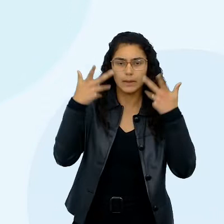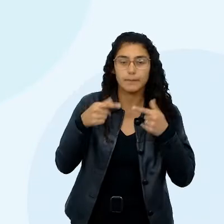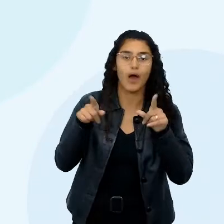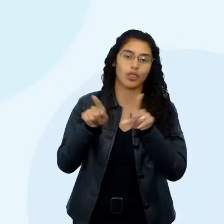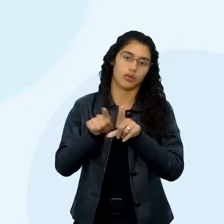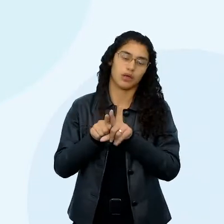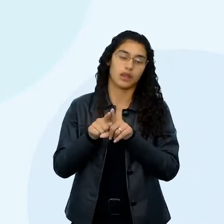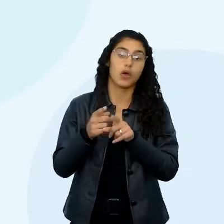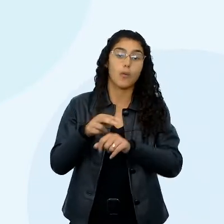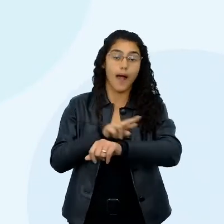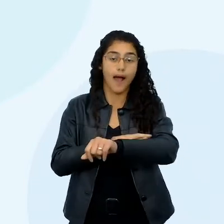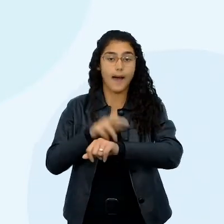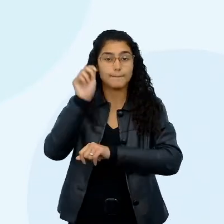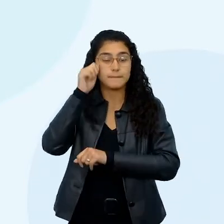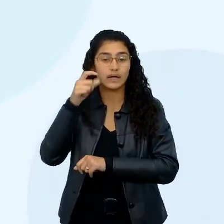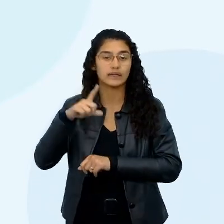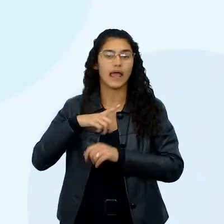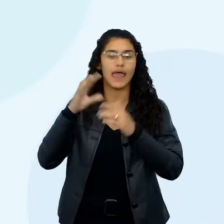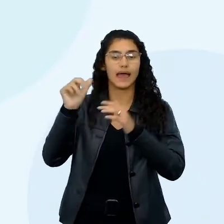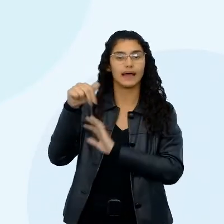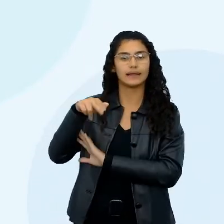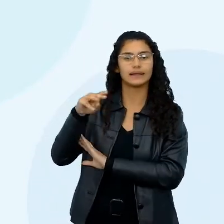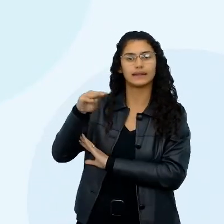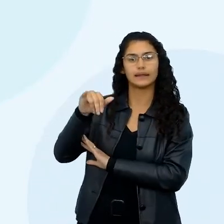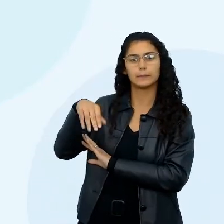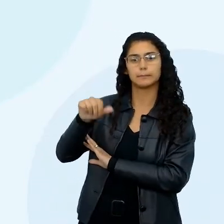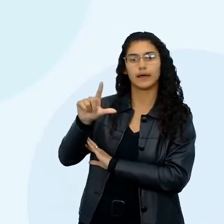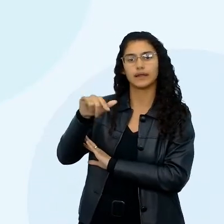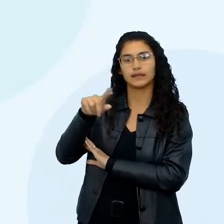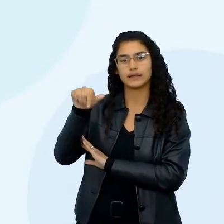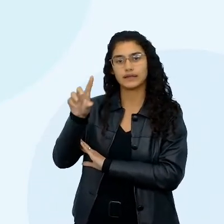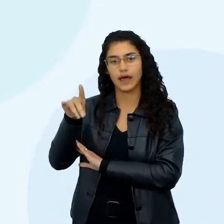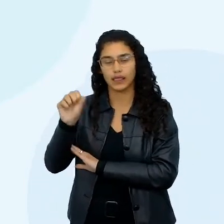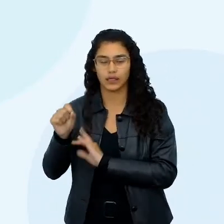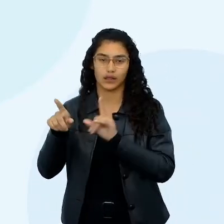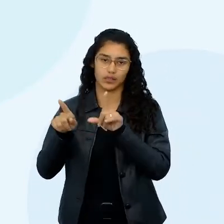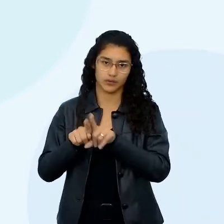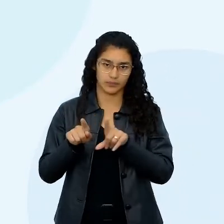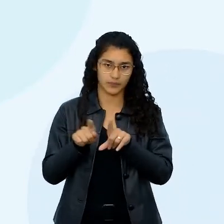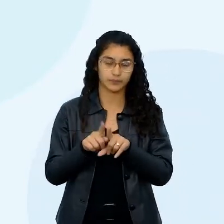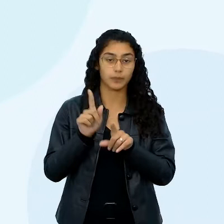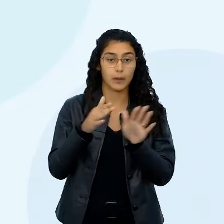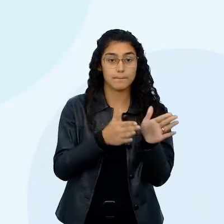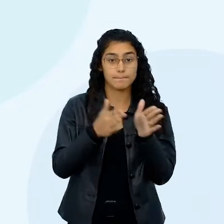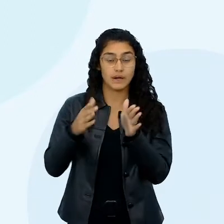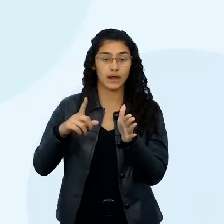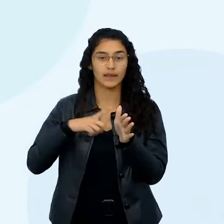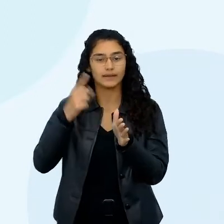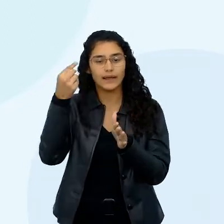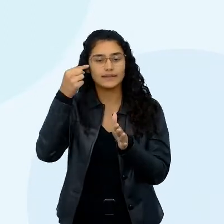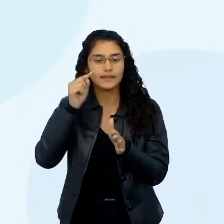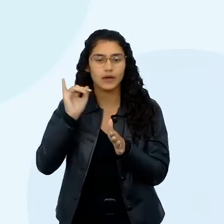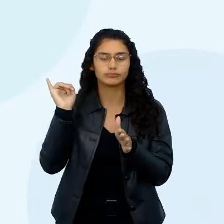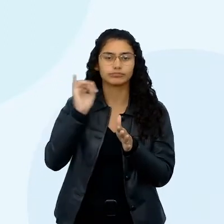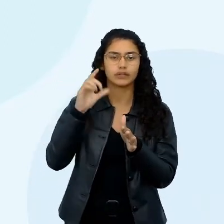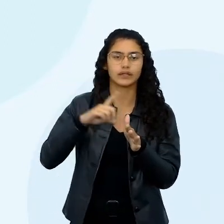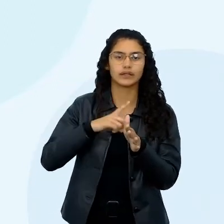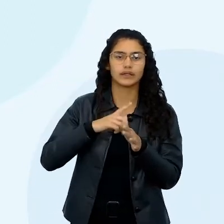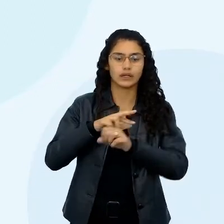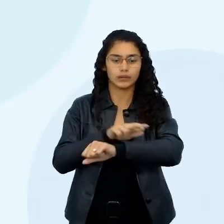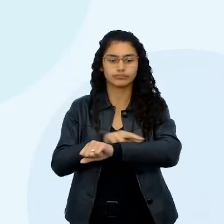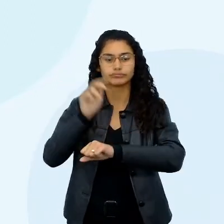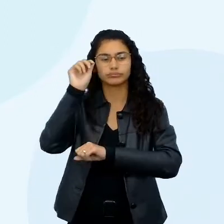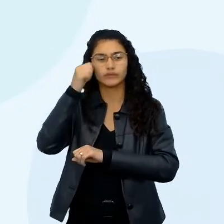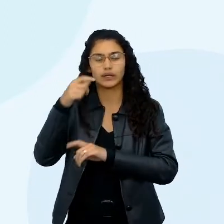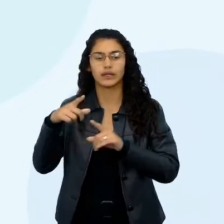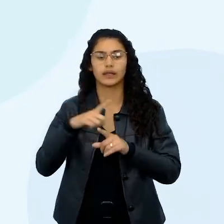isso a raça negra ela é animalizada também, né? Então, a partir dessa ideia fundamental da raça negra